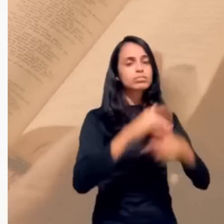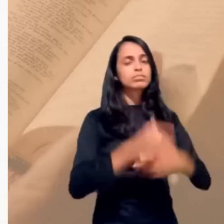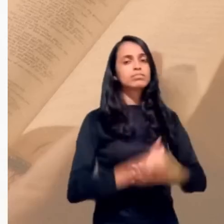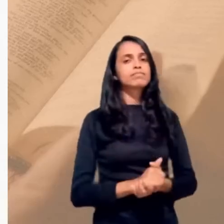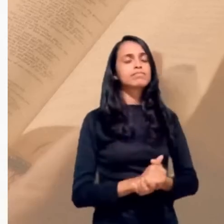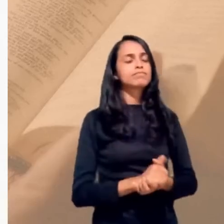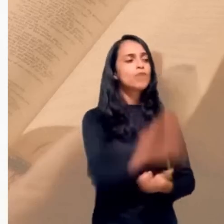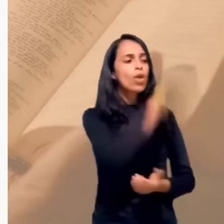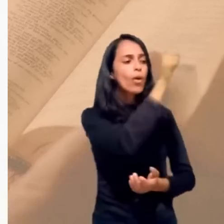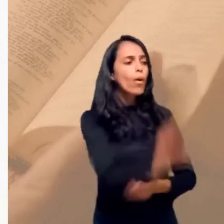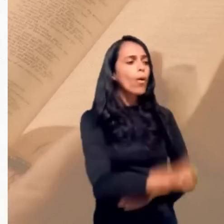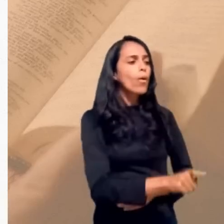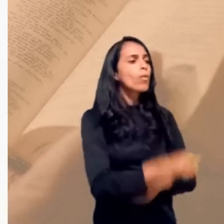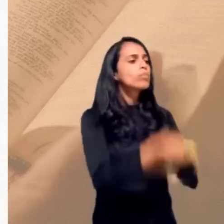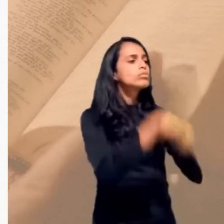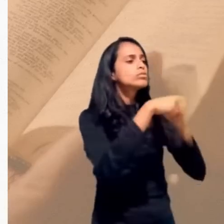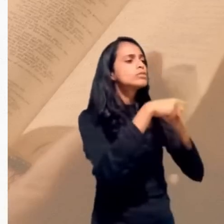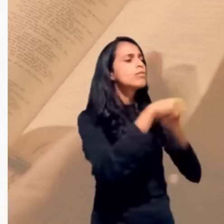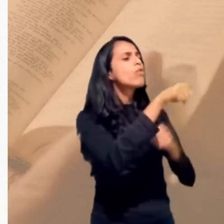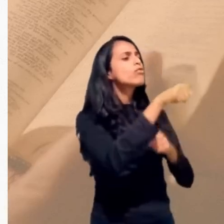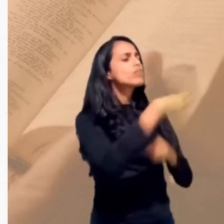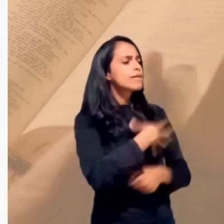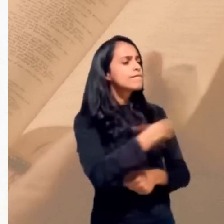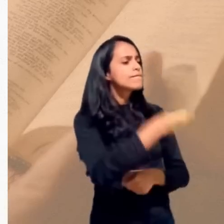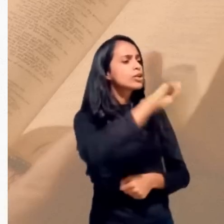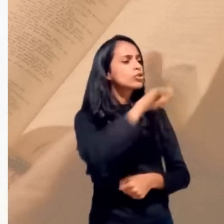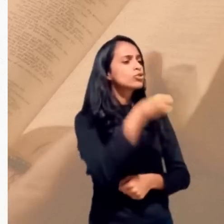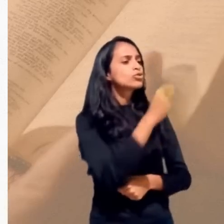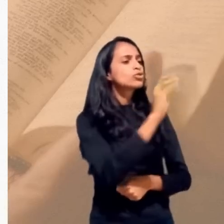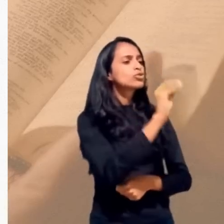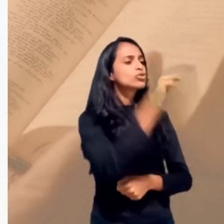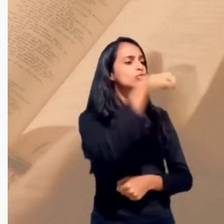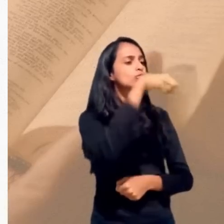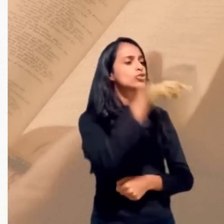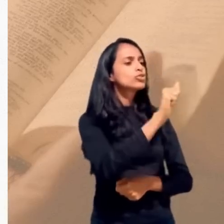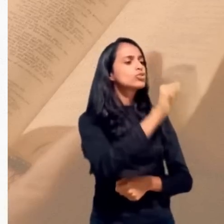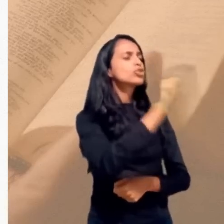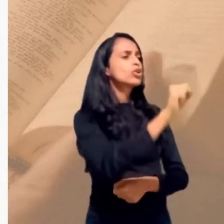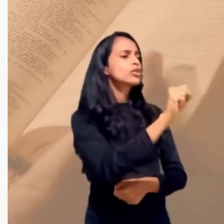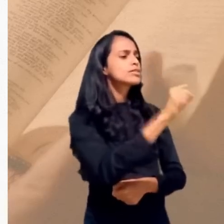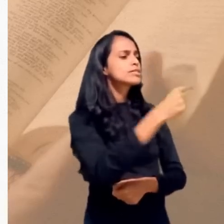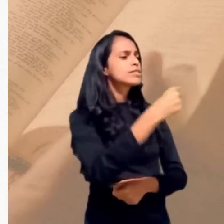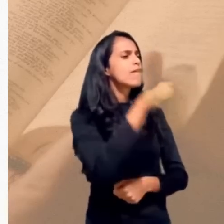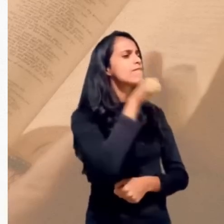Simão, filho de Jonas, amas-me mais do que estes?